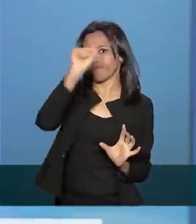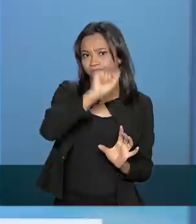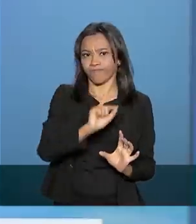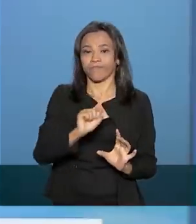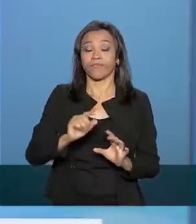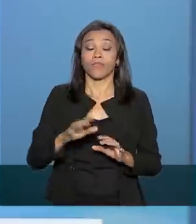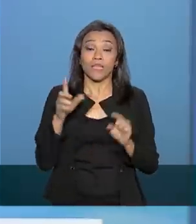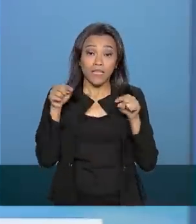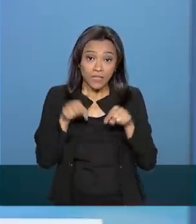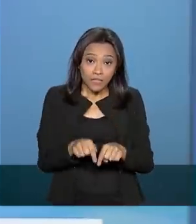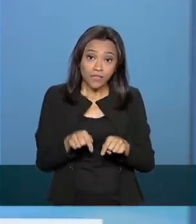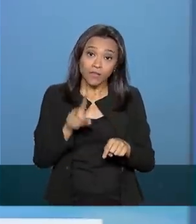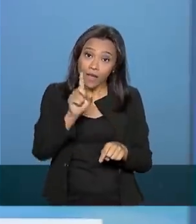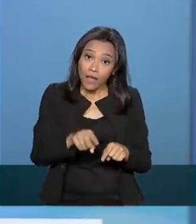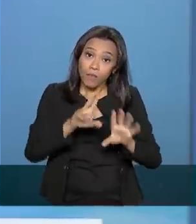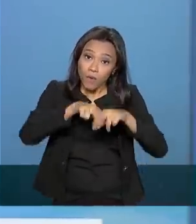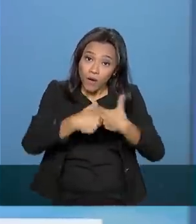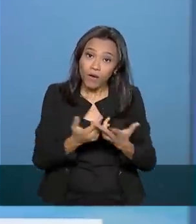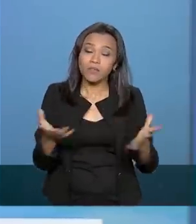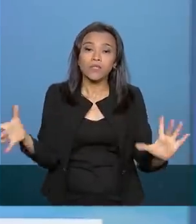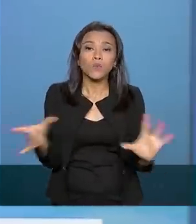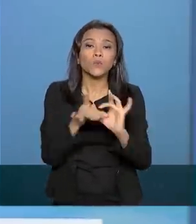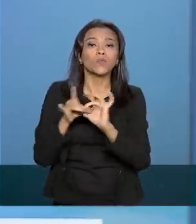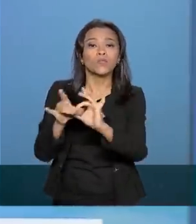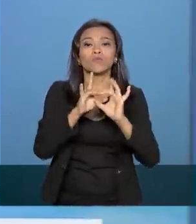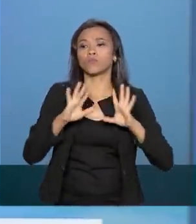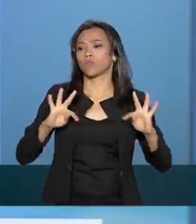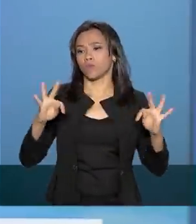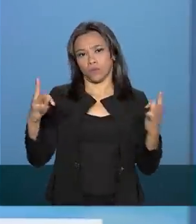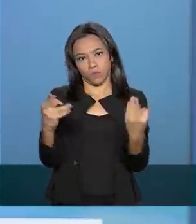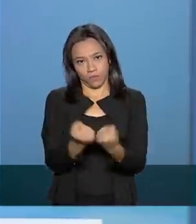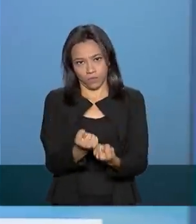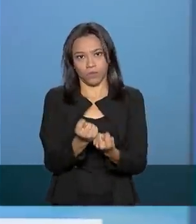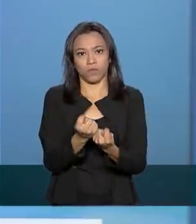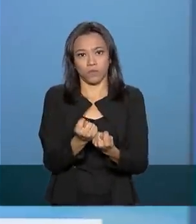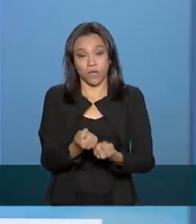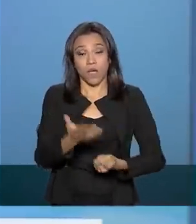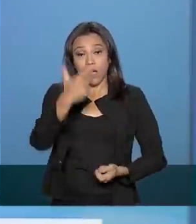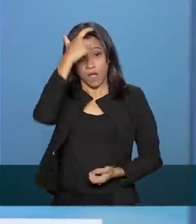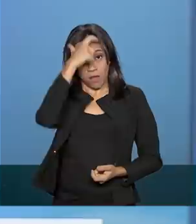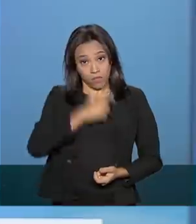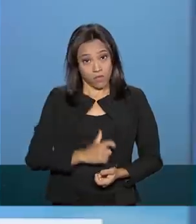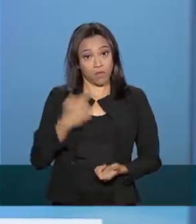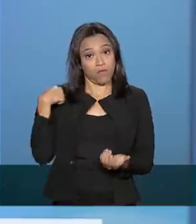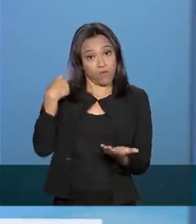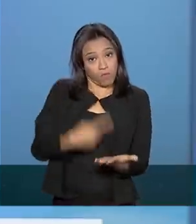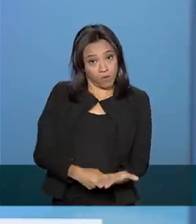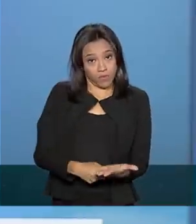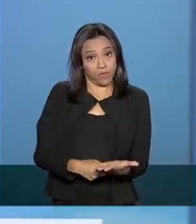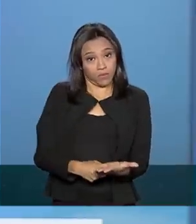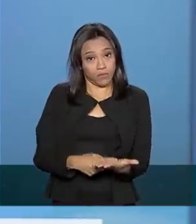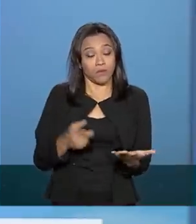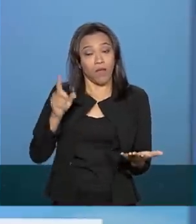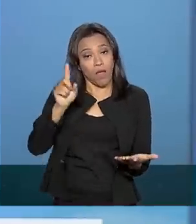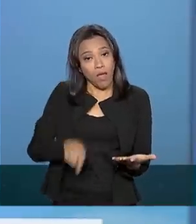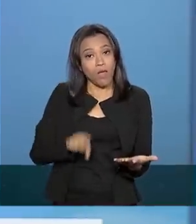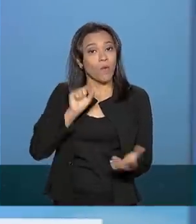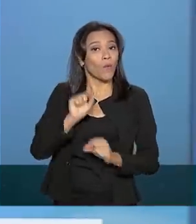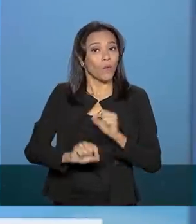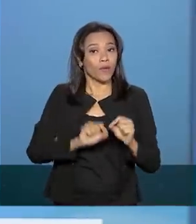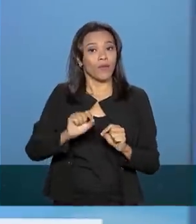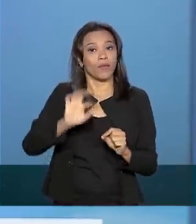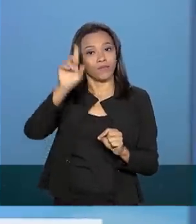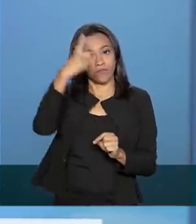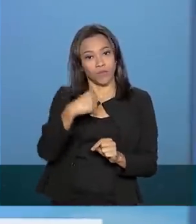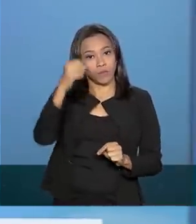vem da união de todos. Eu digo, a minha função no momento é uma missão de